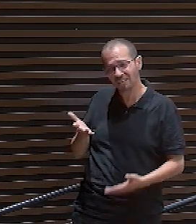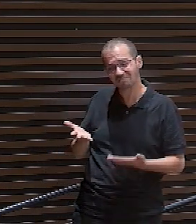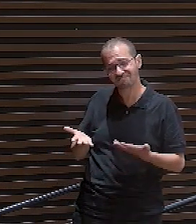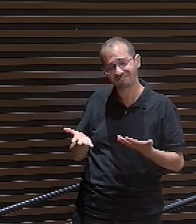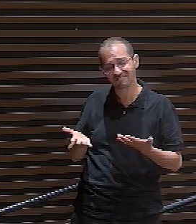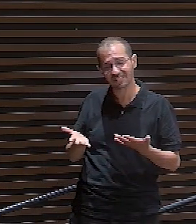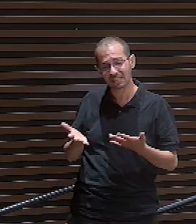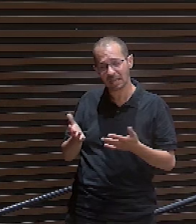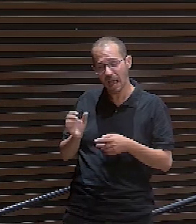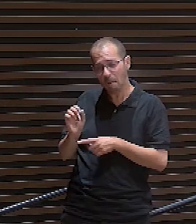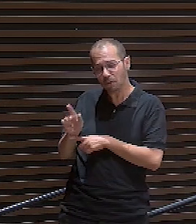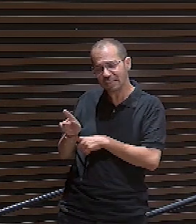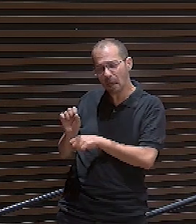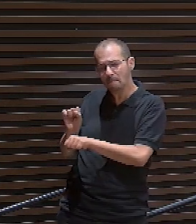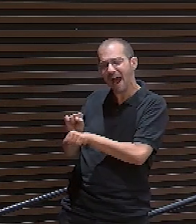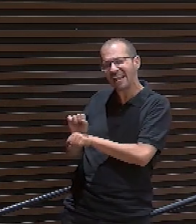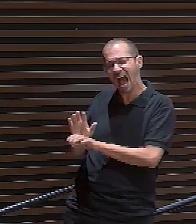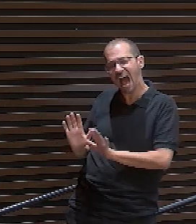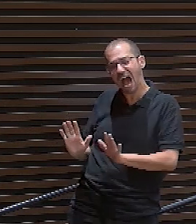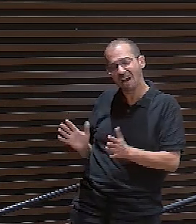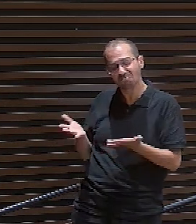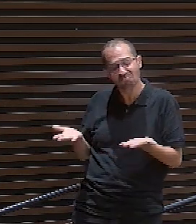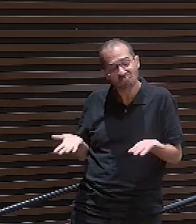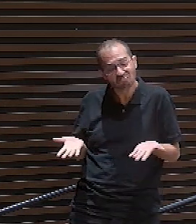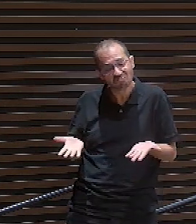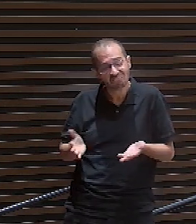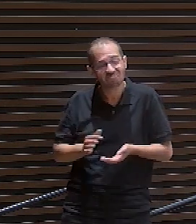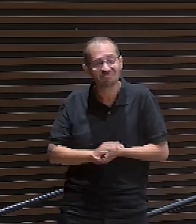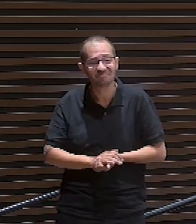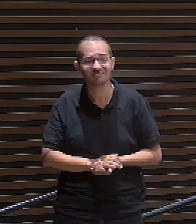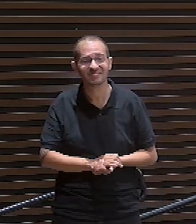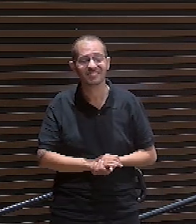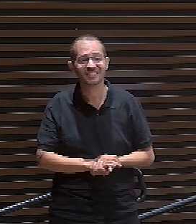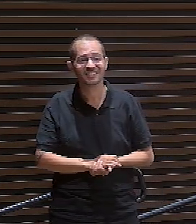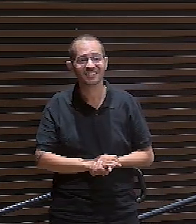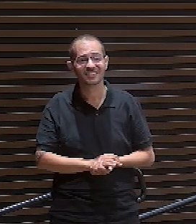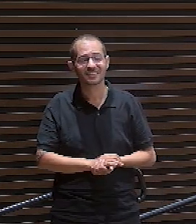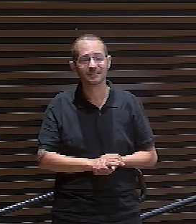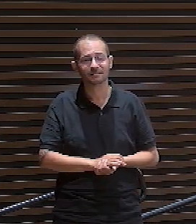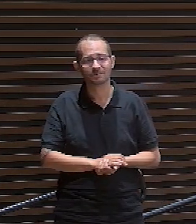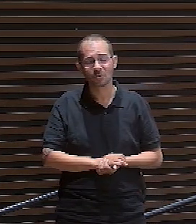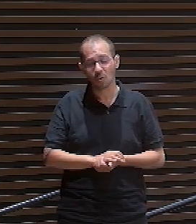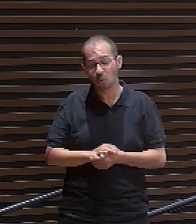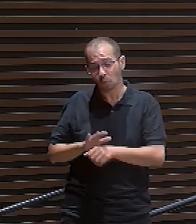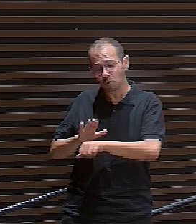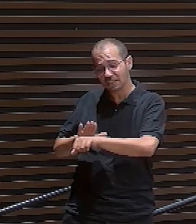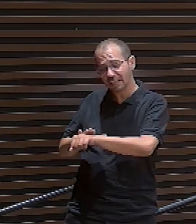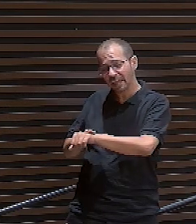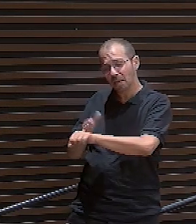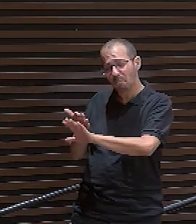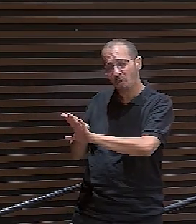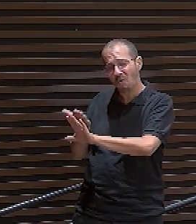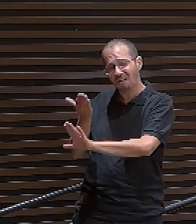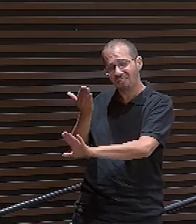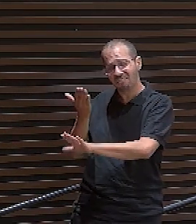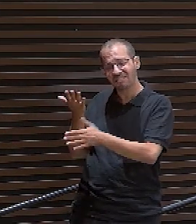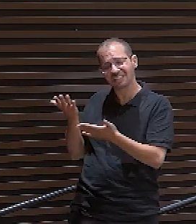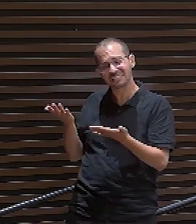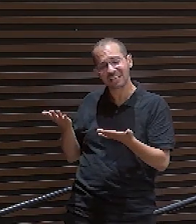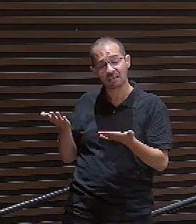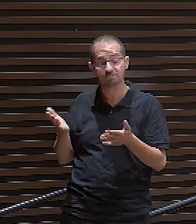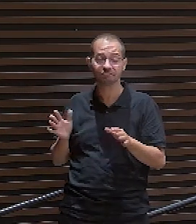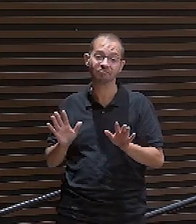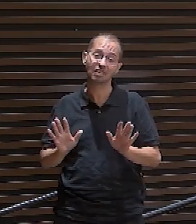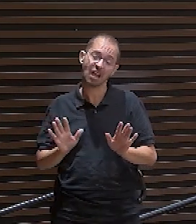uma aposentadoria, um tempo de... E ela, com